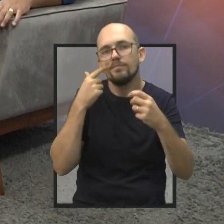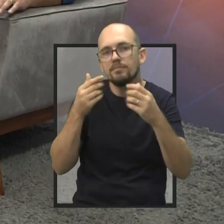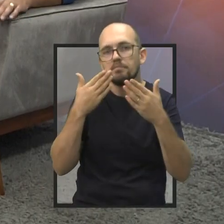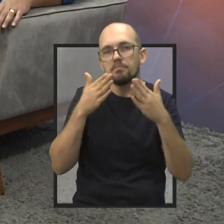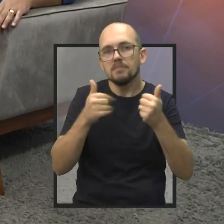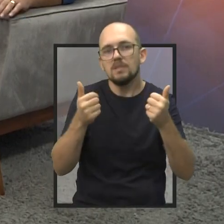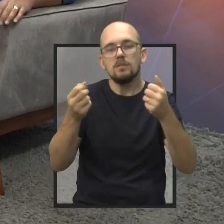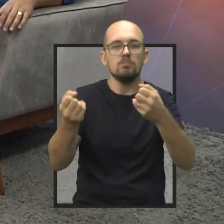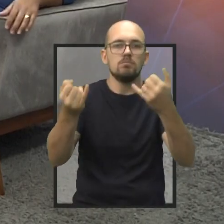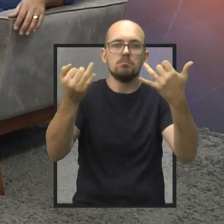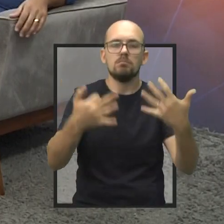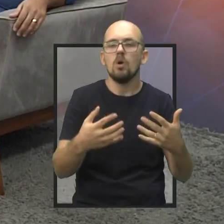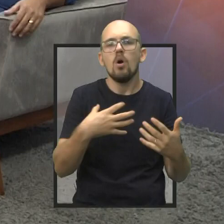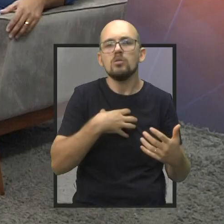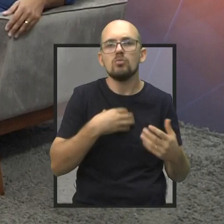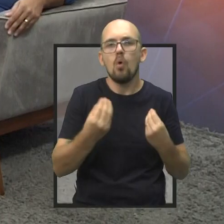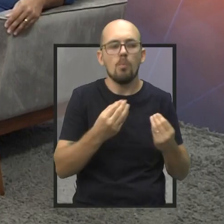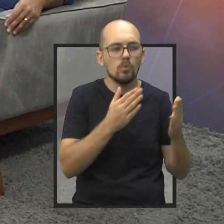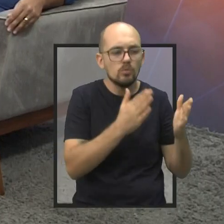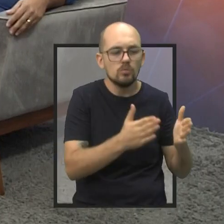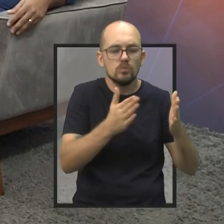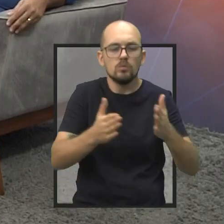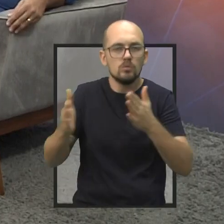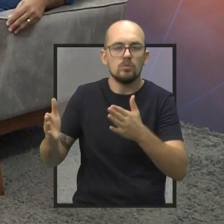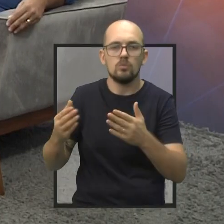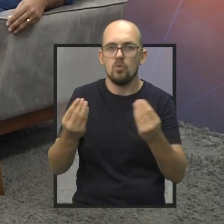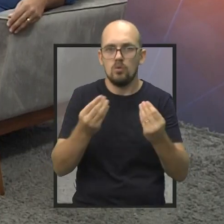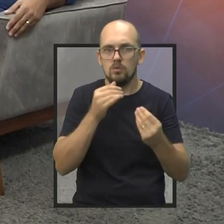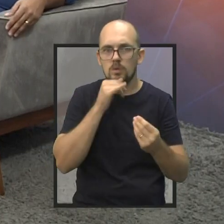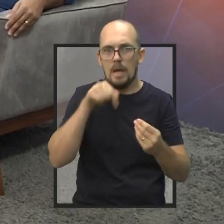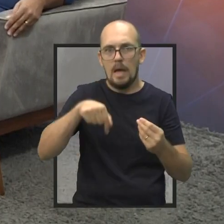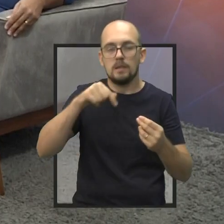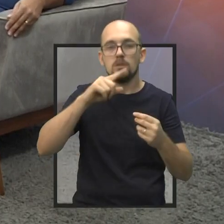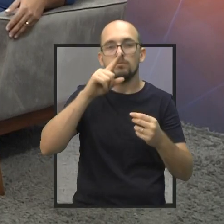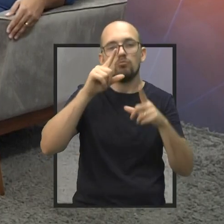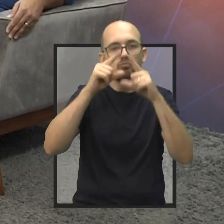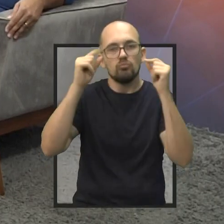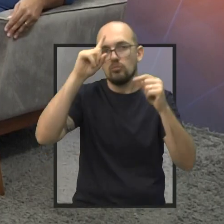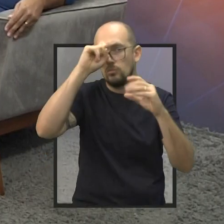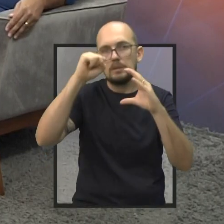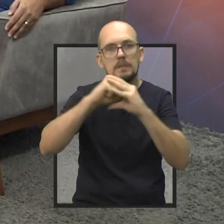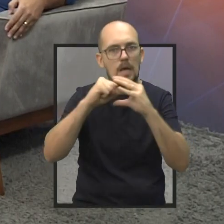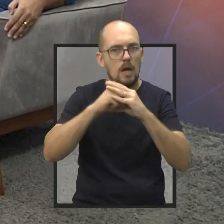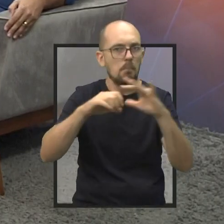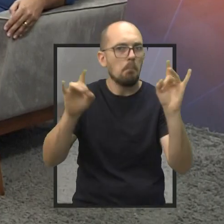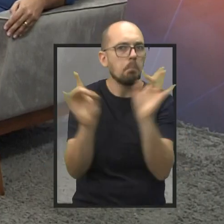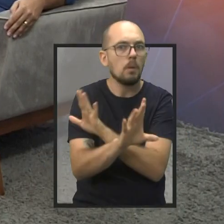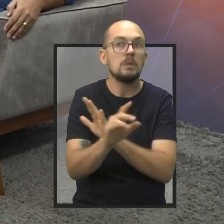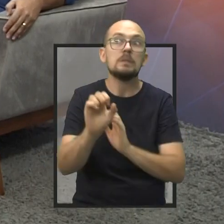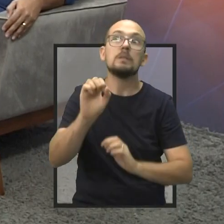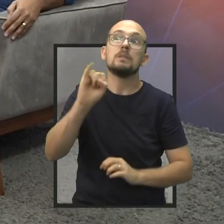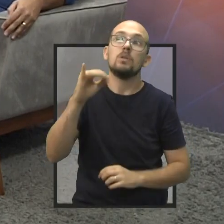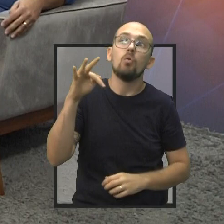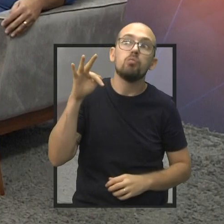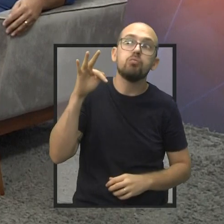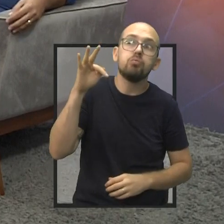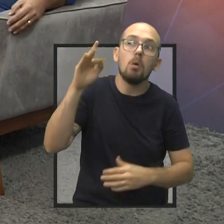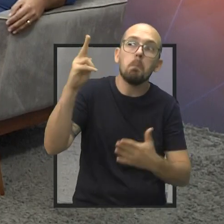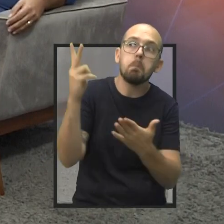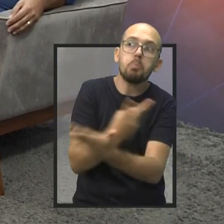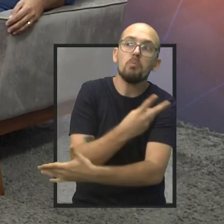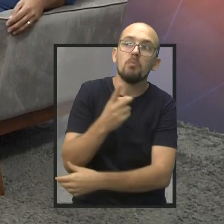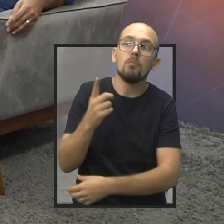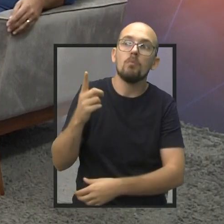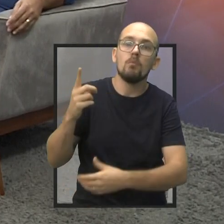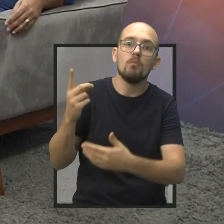gente sobre esse protocolo de atendimento. Então, a Santa Casa, ela está preparada para atender, então, algum caso que possa vir a